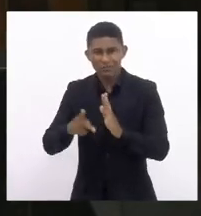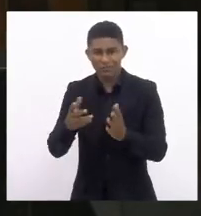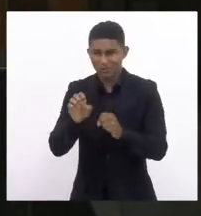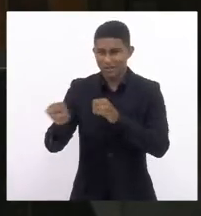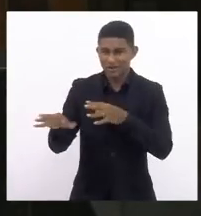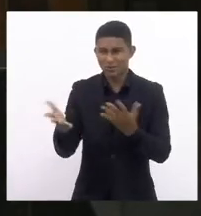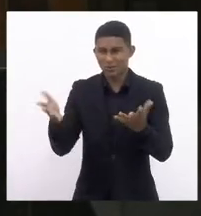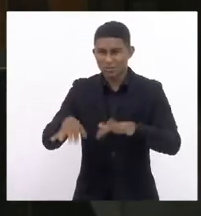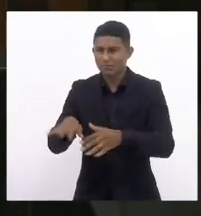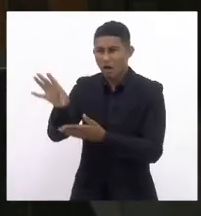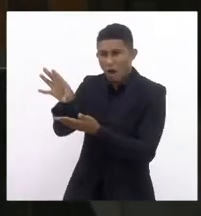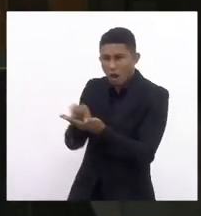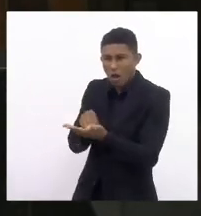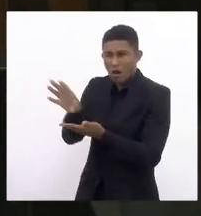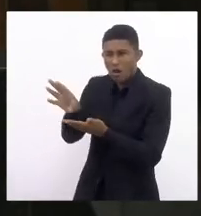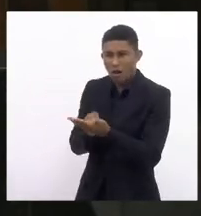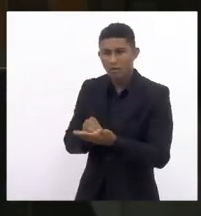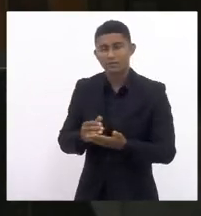muito